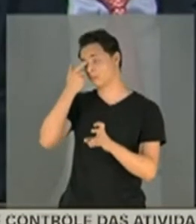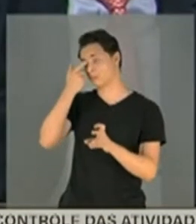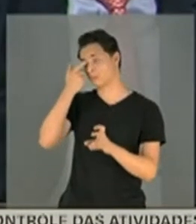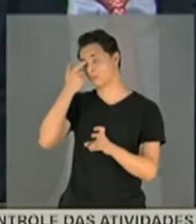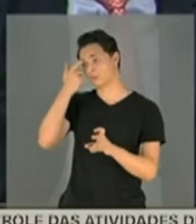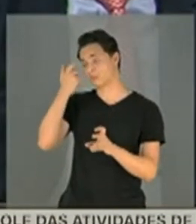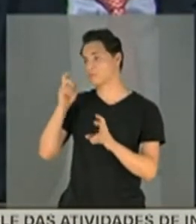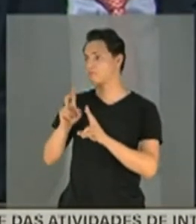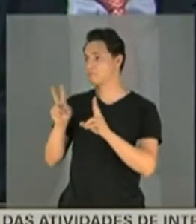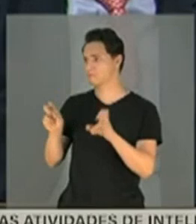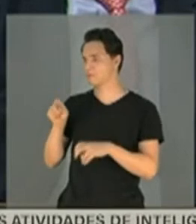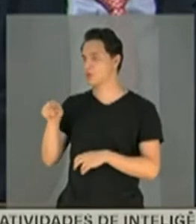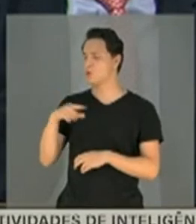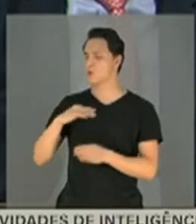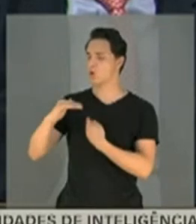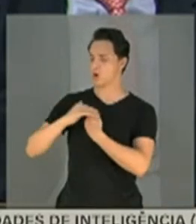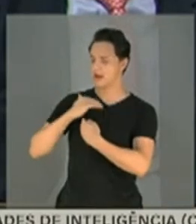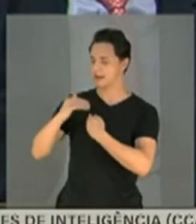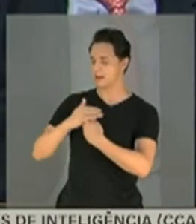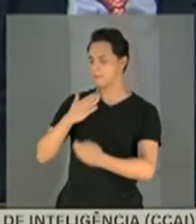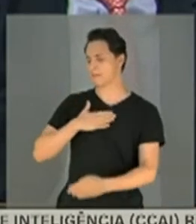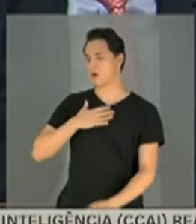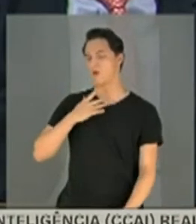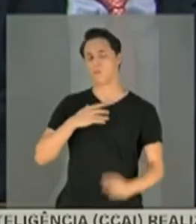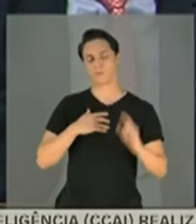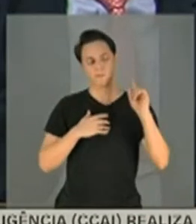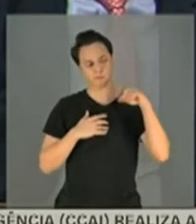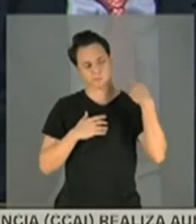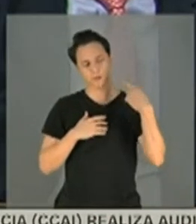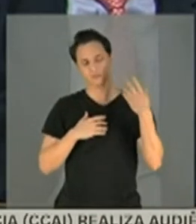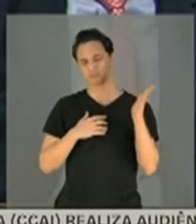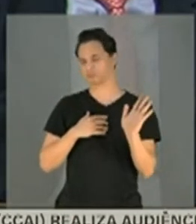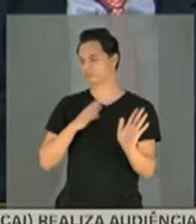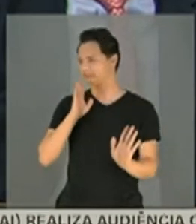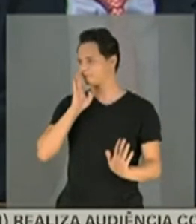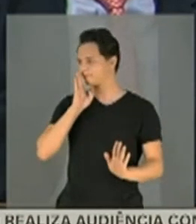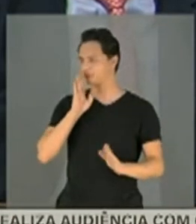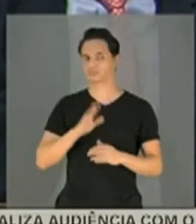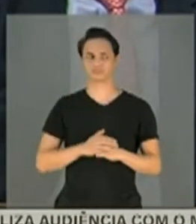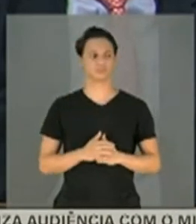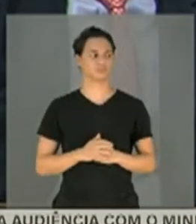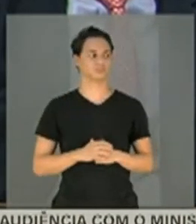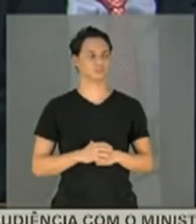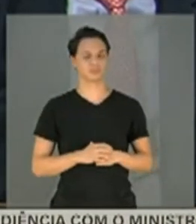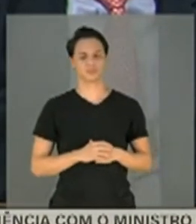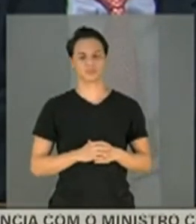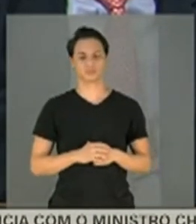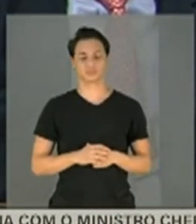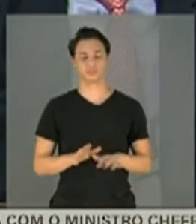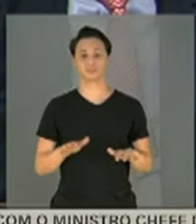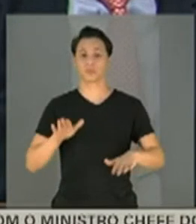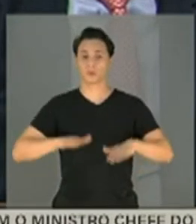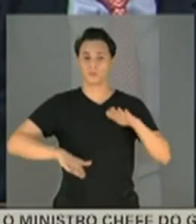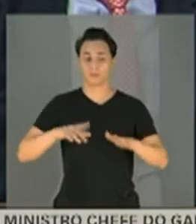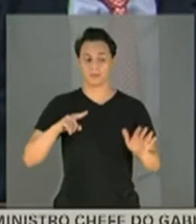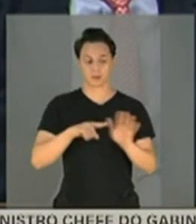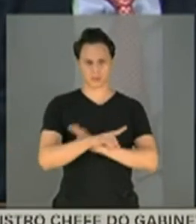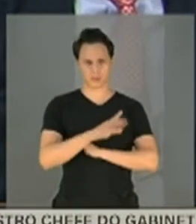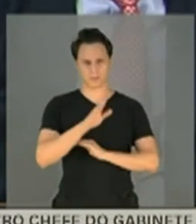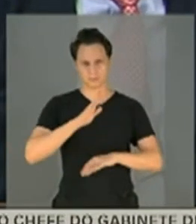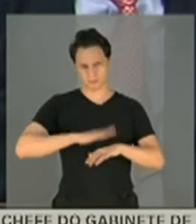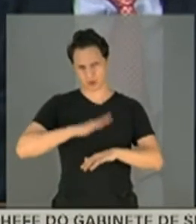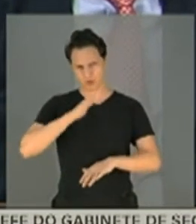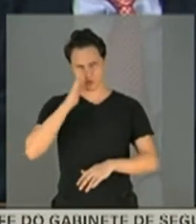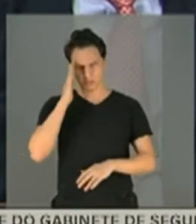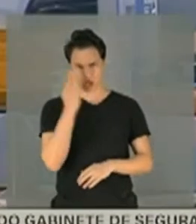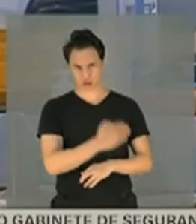por orientação dos meus advogados, permanecerei em silêncio. Talvez essa pergunta aqui seja mais